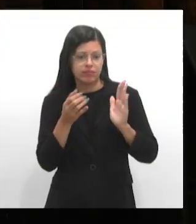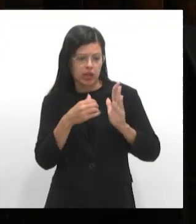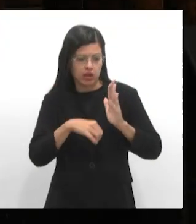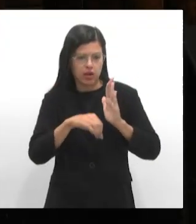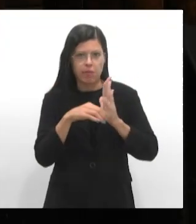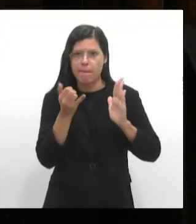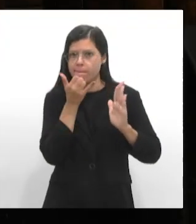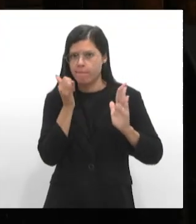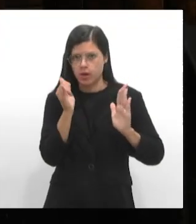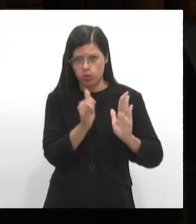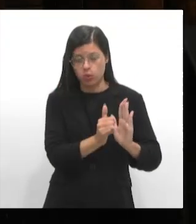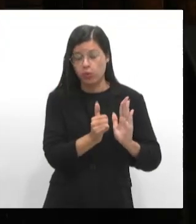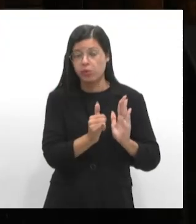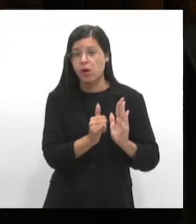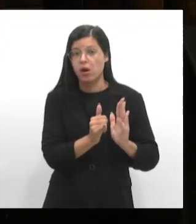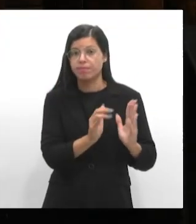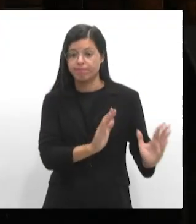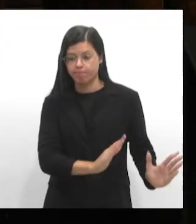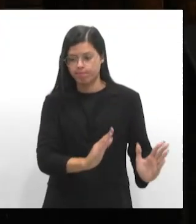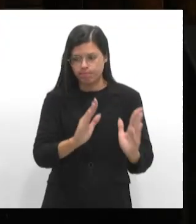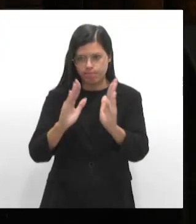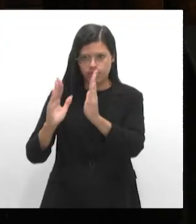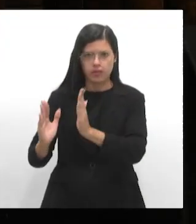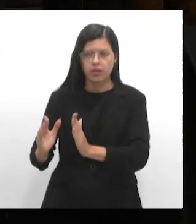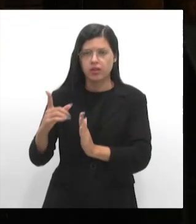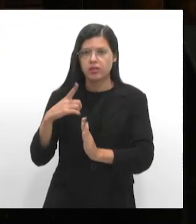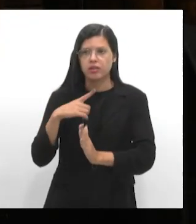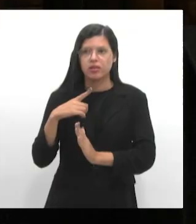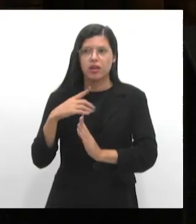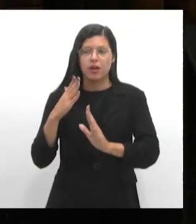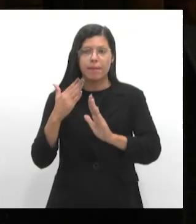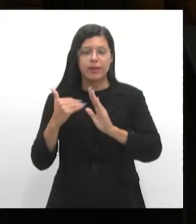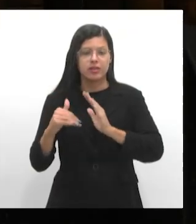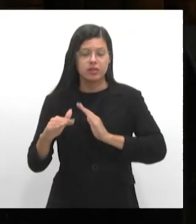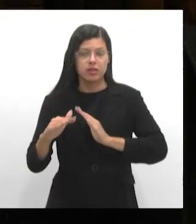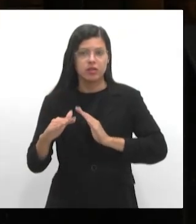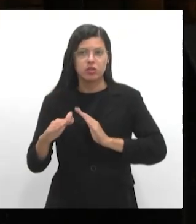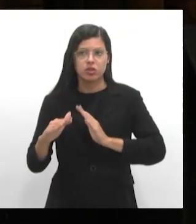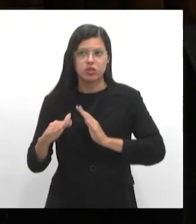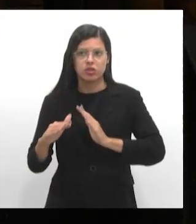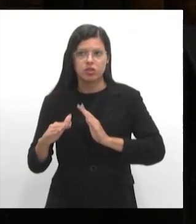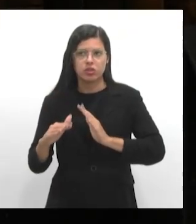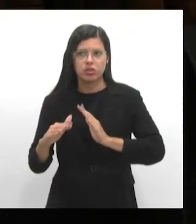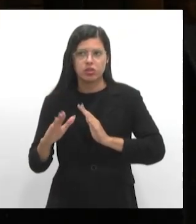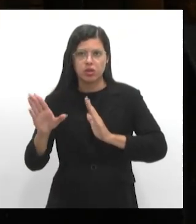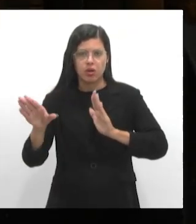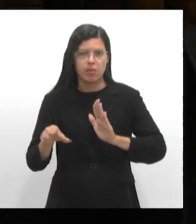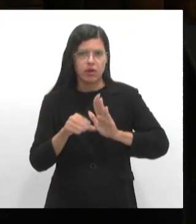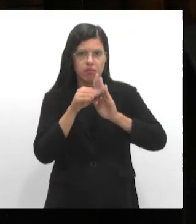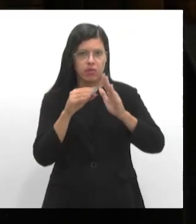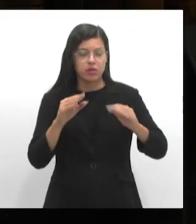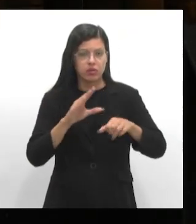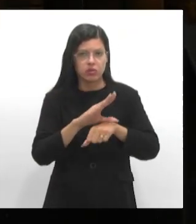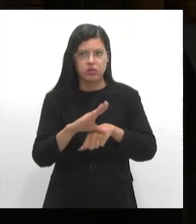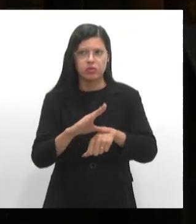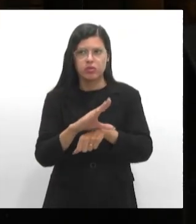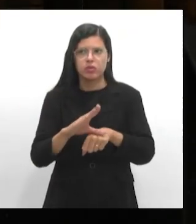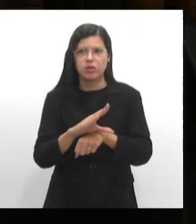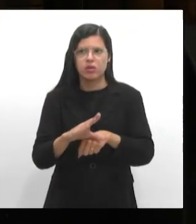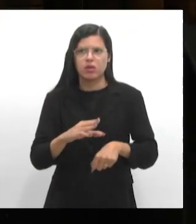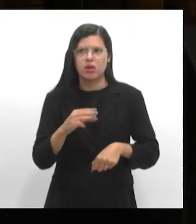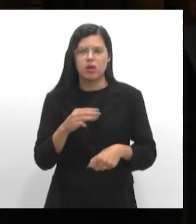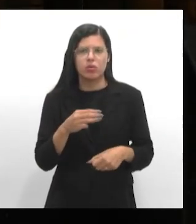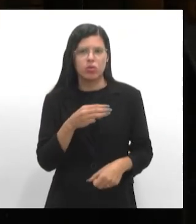De outro lado, tem a mensagem, que é uma emenda constitucional, do